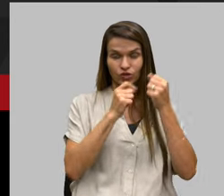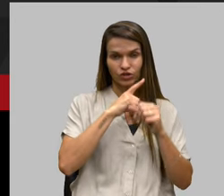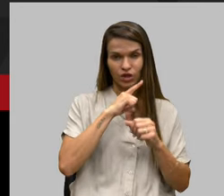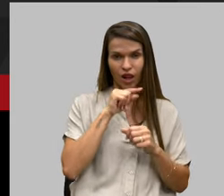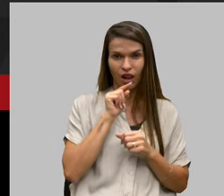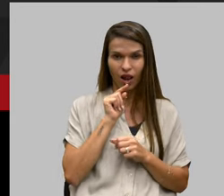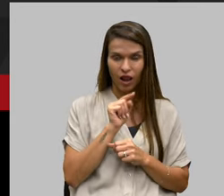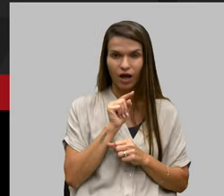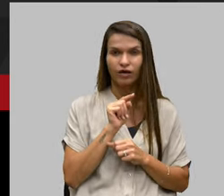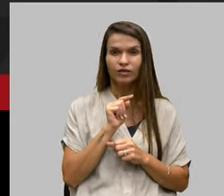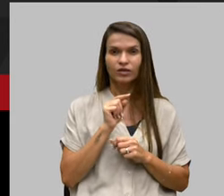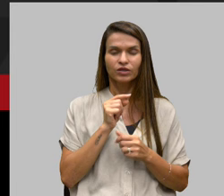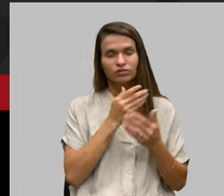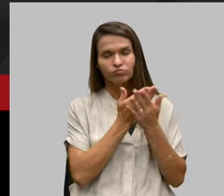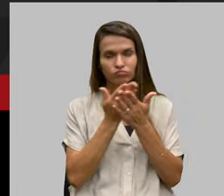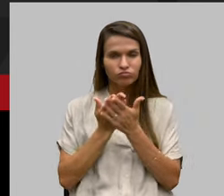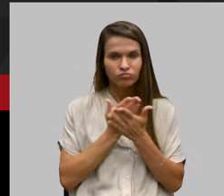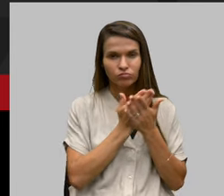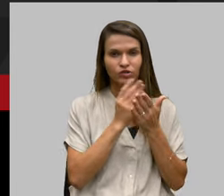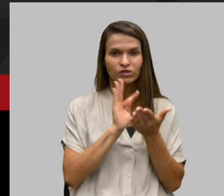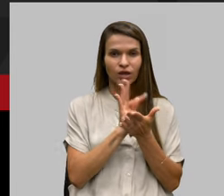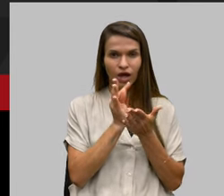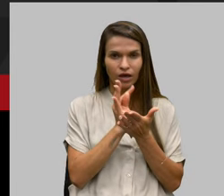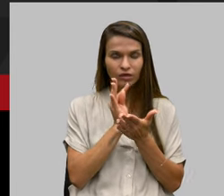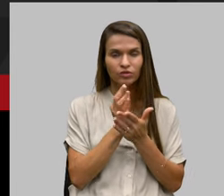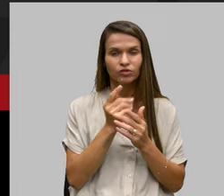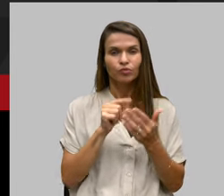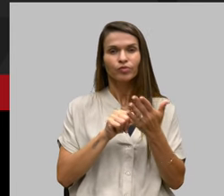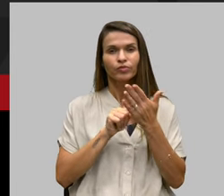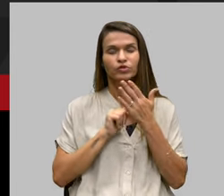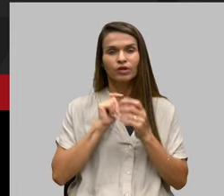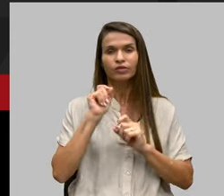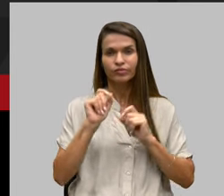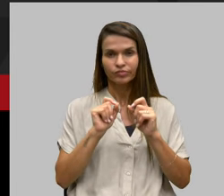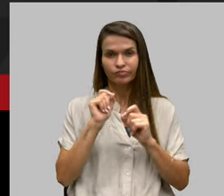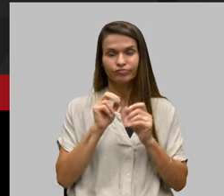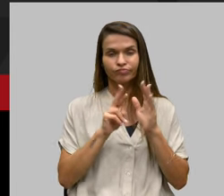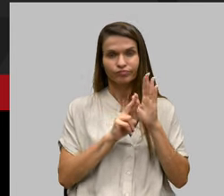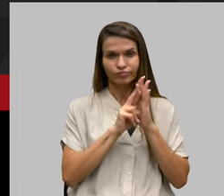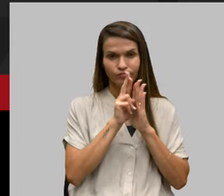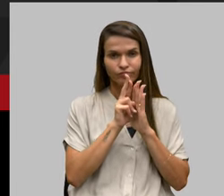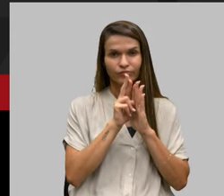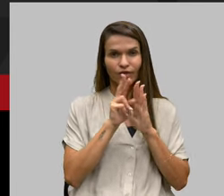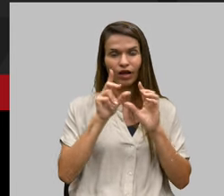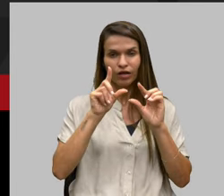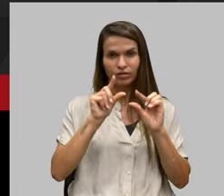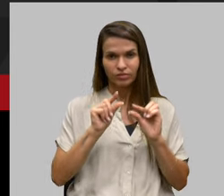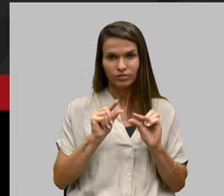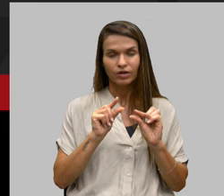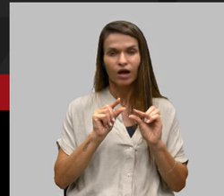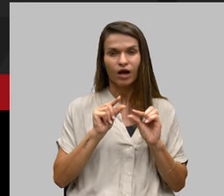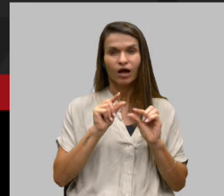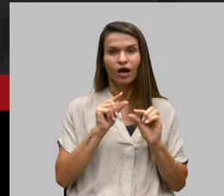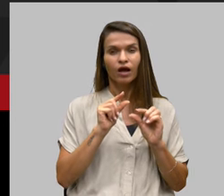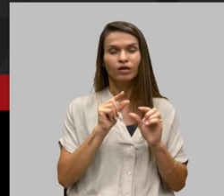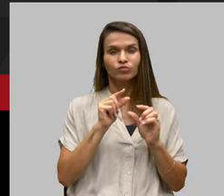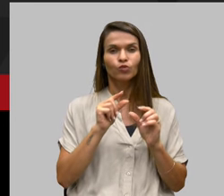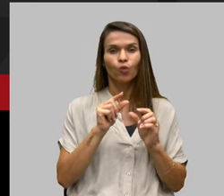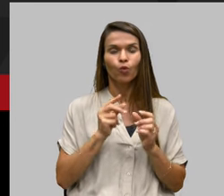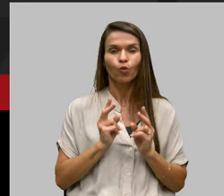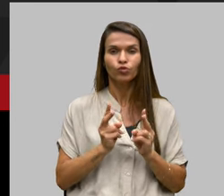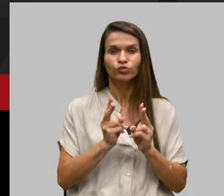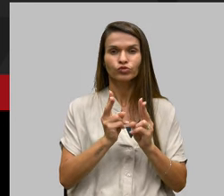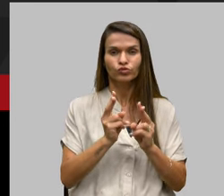também fizeram estudos técnicos paralelos e nos mostraram que a receita corrente líquida deles era sustentável e Crescente em longo